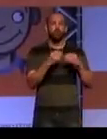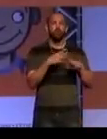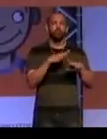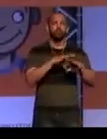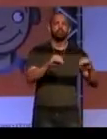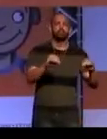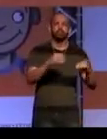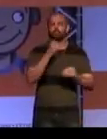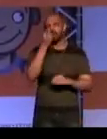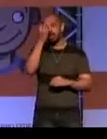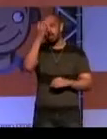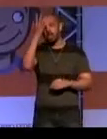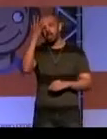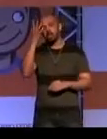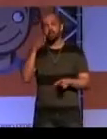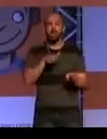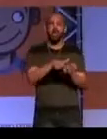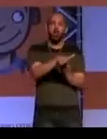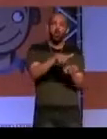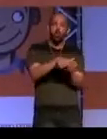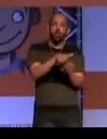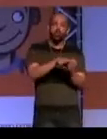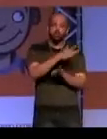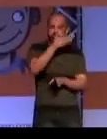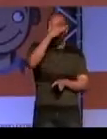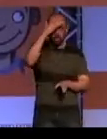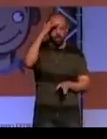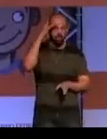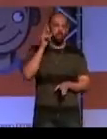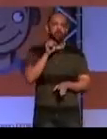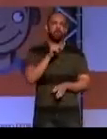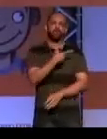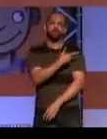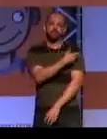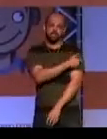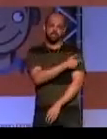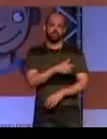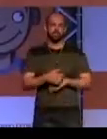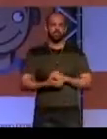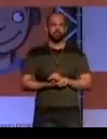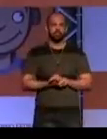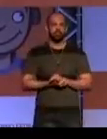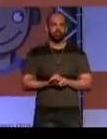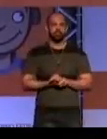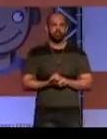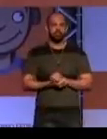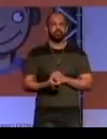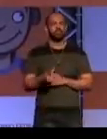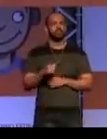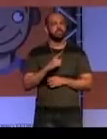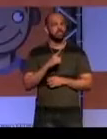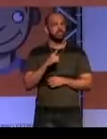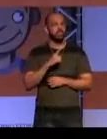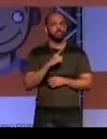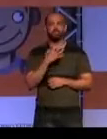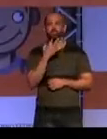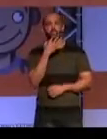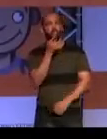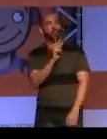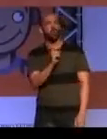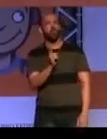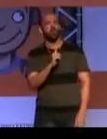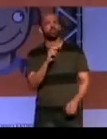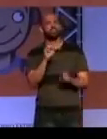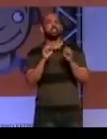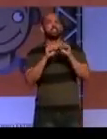Não se lembram de recomendar as pessoas para se vacinarem. E tem um desconhecimento do sistema